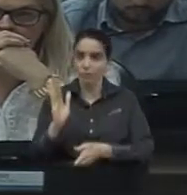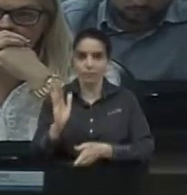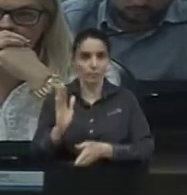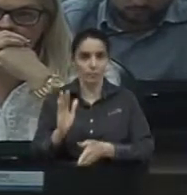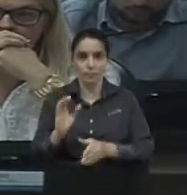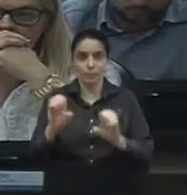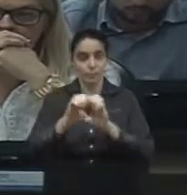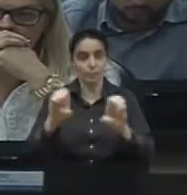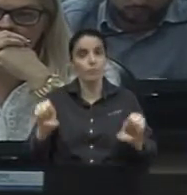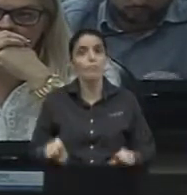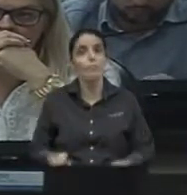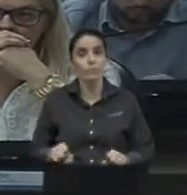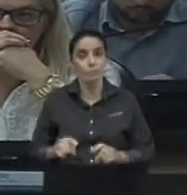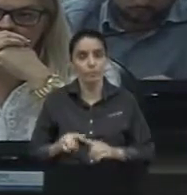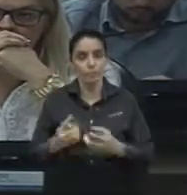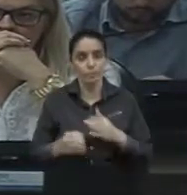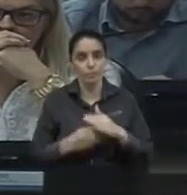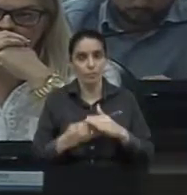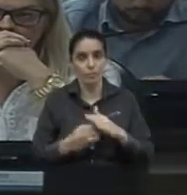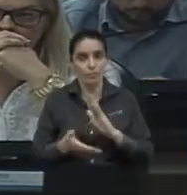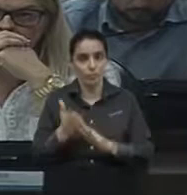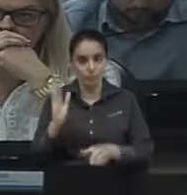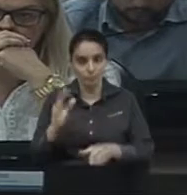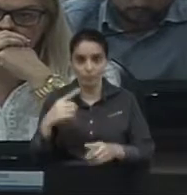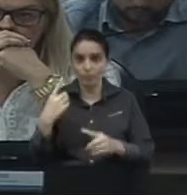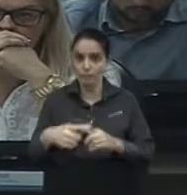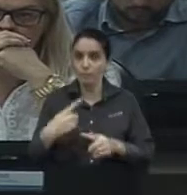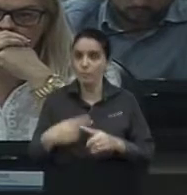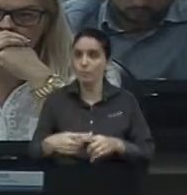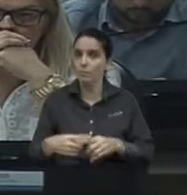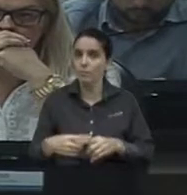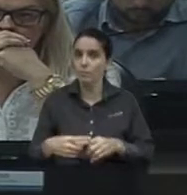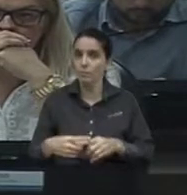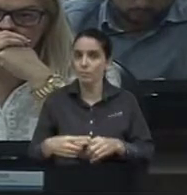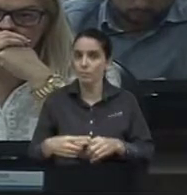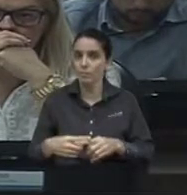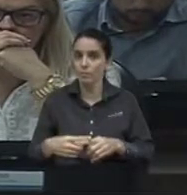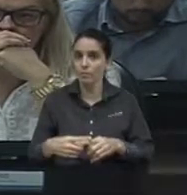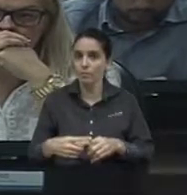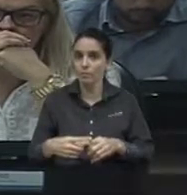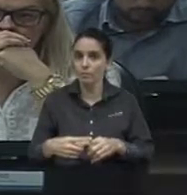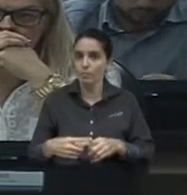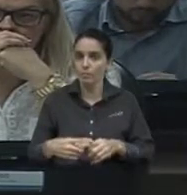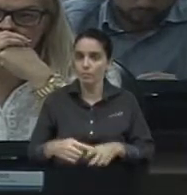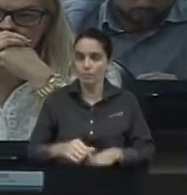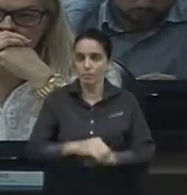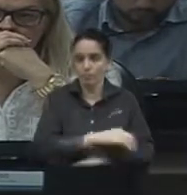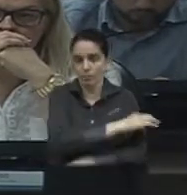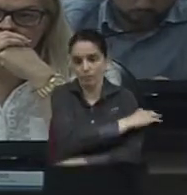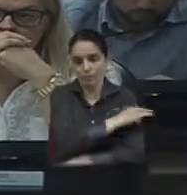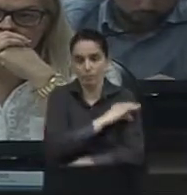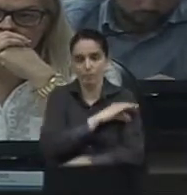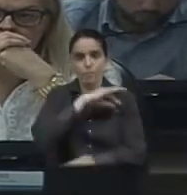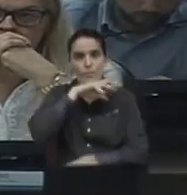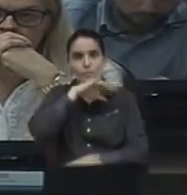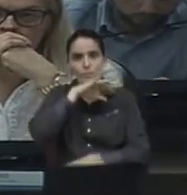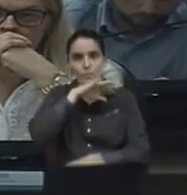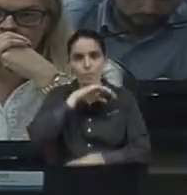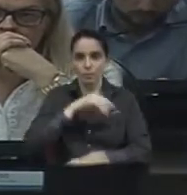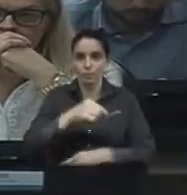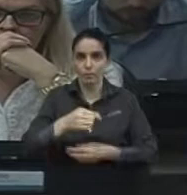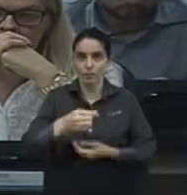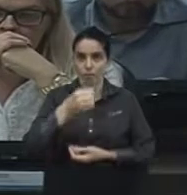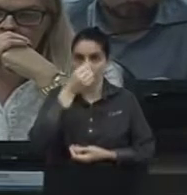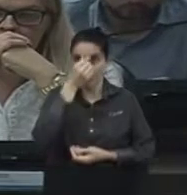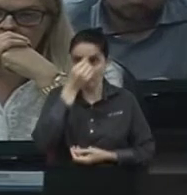estrutura e a Samsung foi embora por incompetência de prefeitos. E outra coisa, só para você falar das